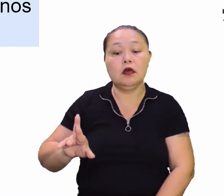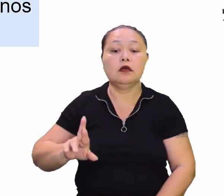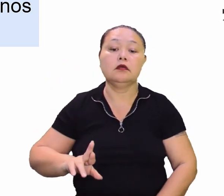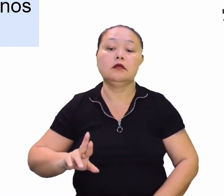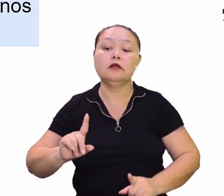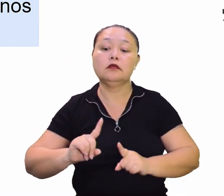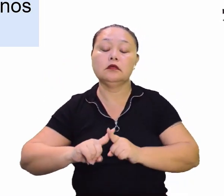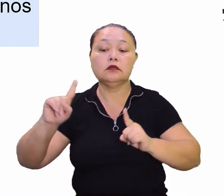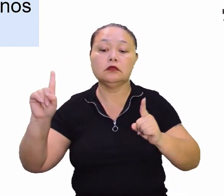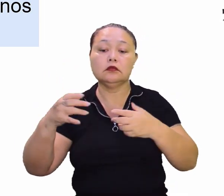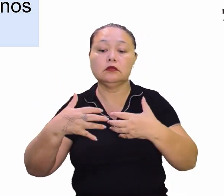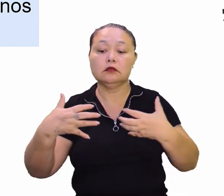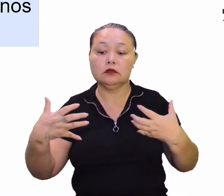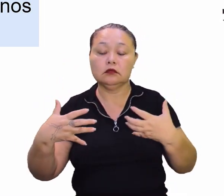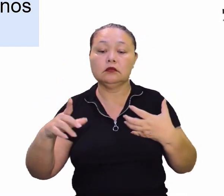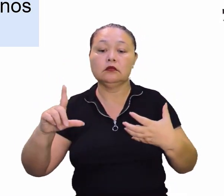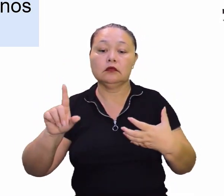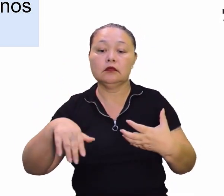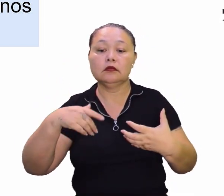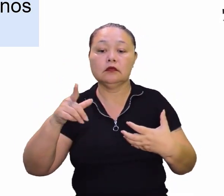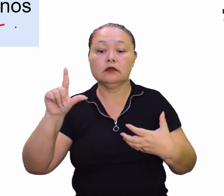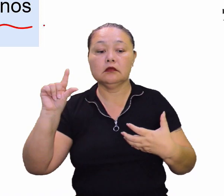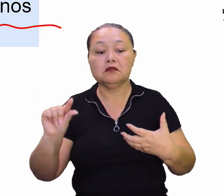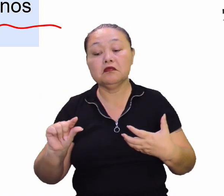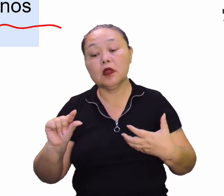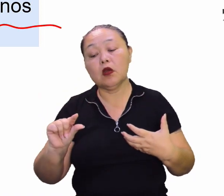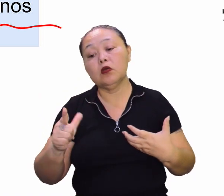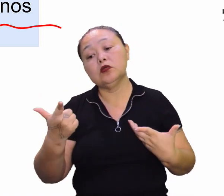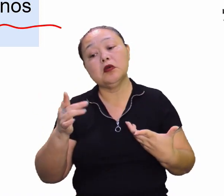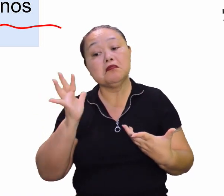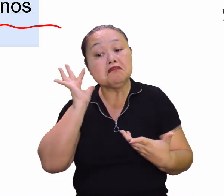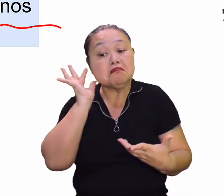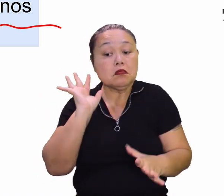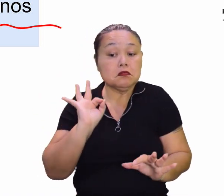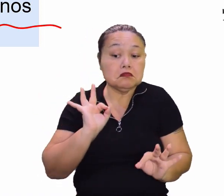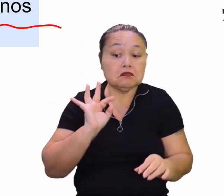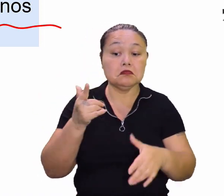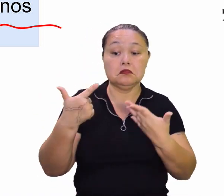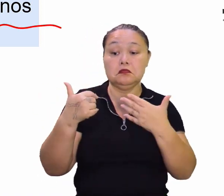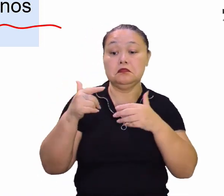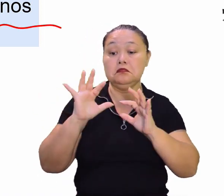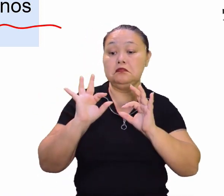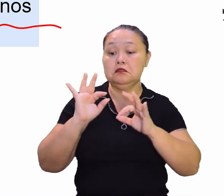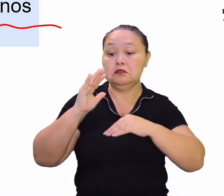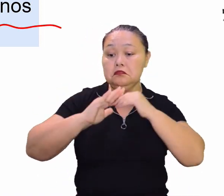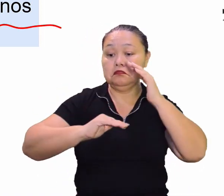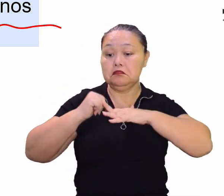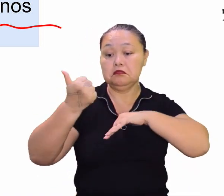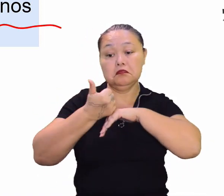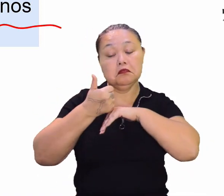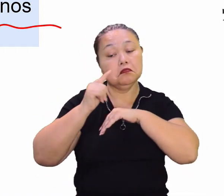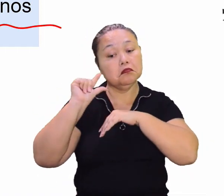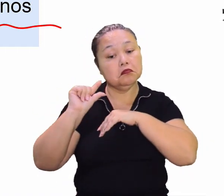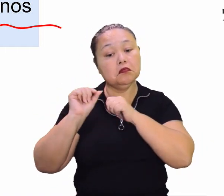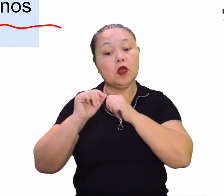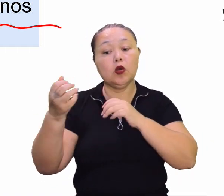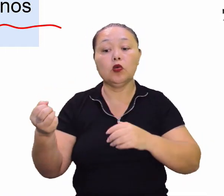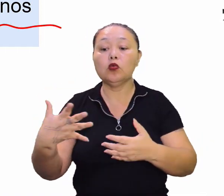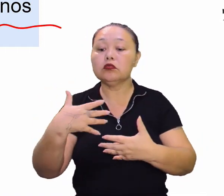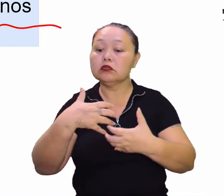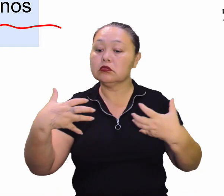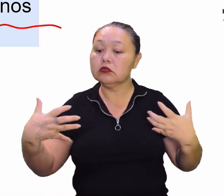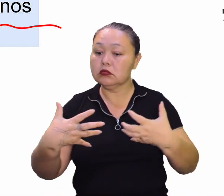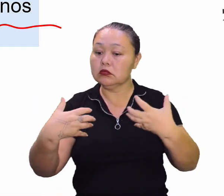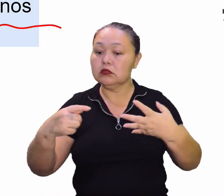tigres asiáticos, eles são menos qualificados. Muito bem. Então, os novos